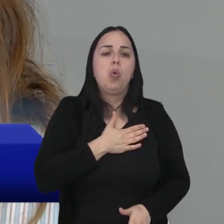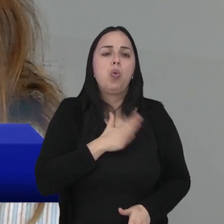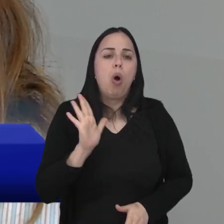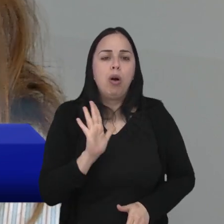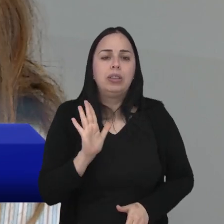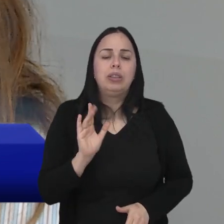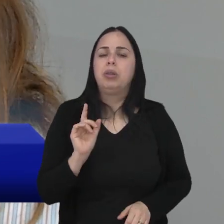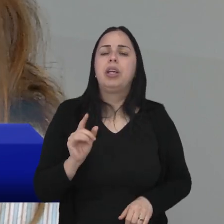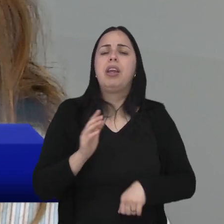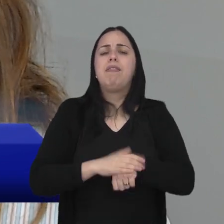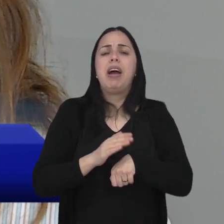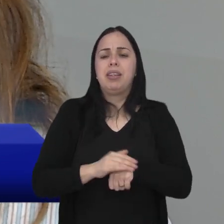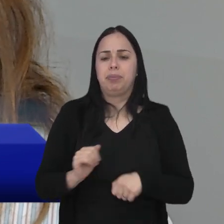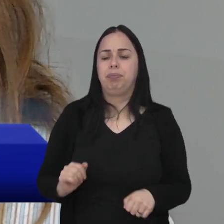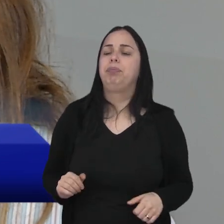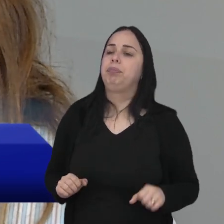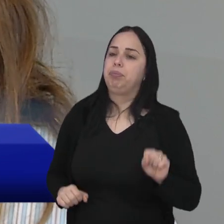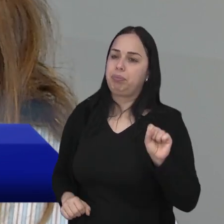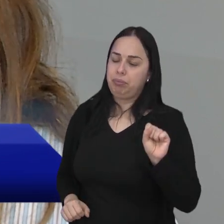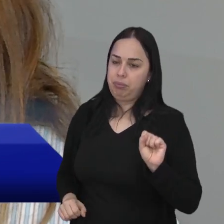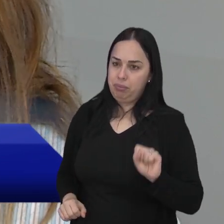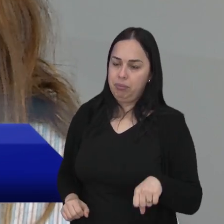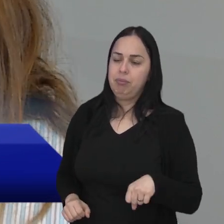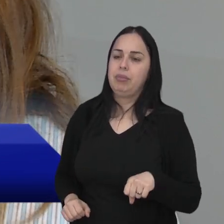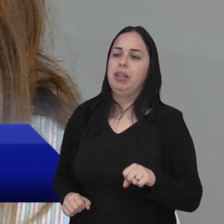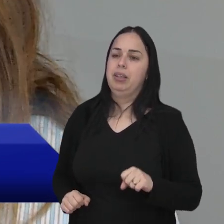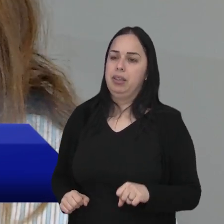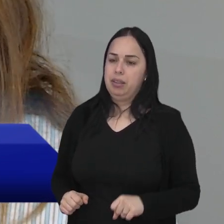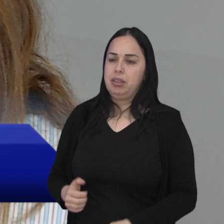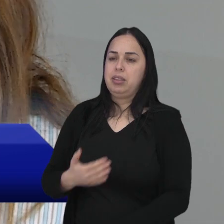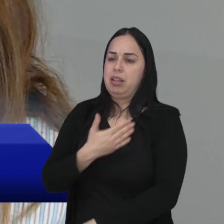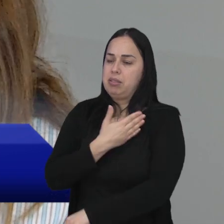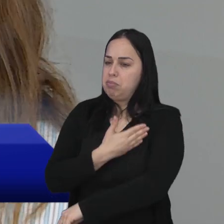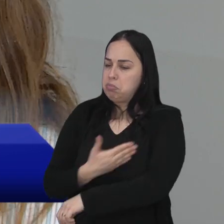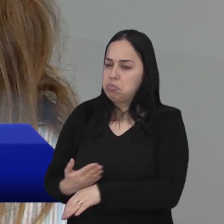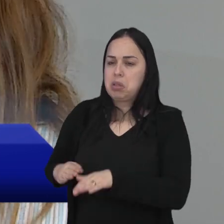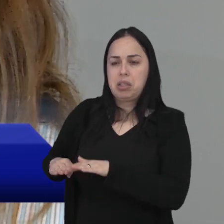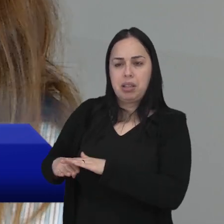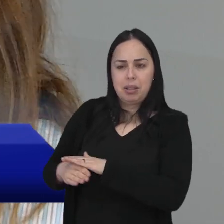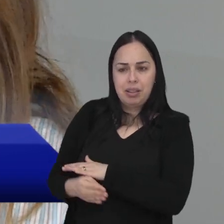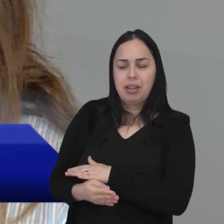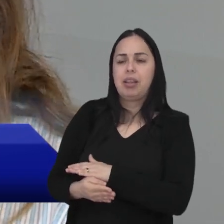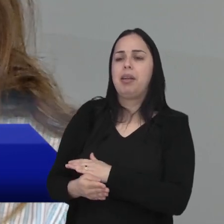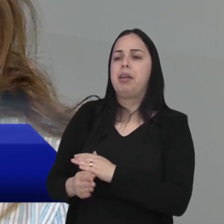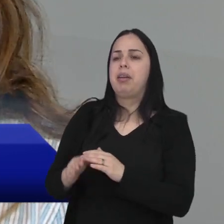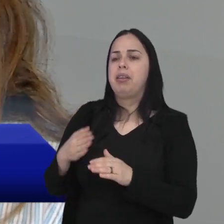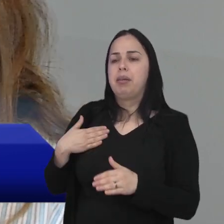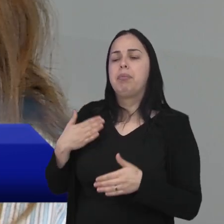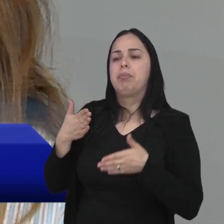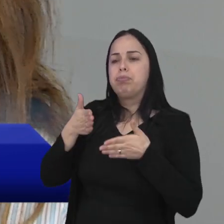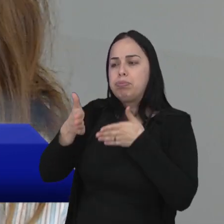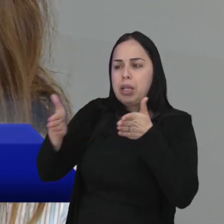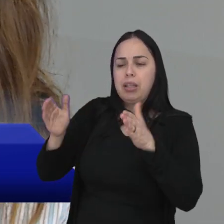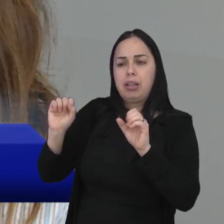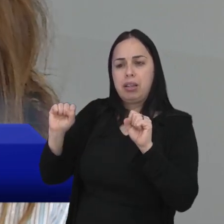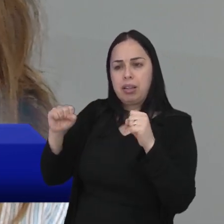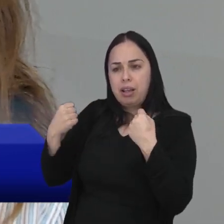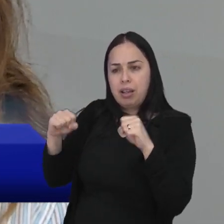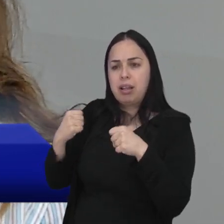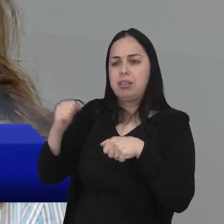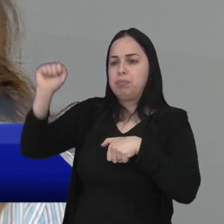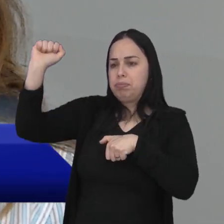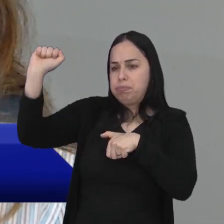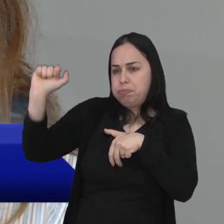período de mais frio, né, é manter os hábitos, o que fazer? Sim, manter os hábitos, né, manter sua rotina, procurar fazer